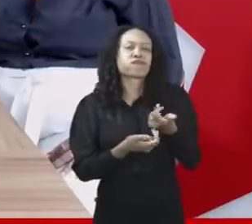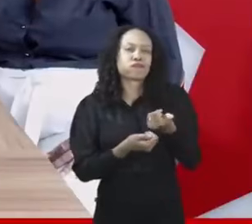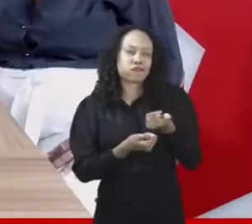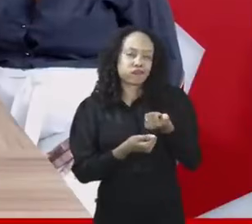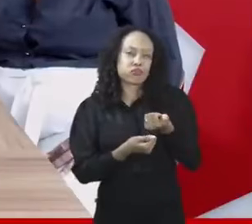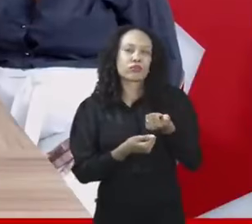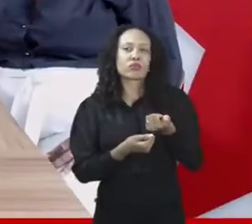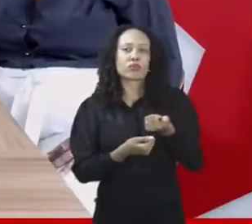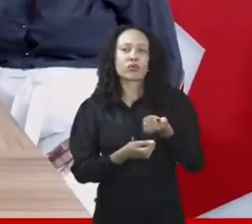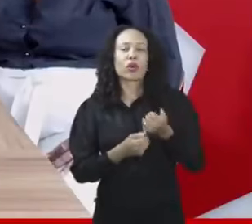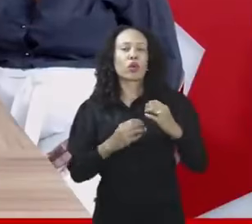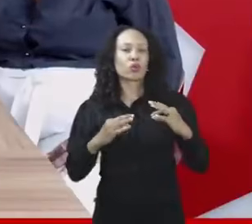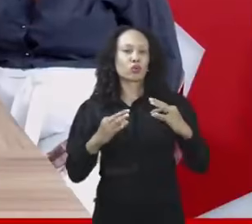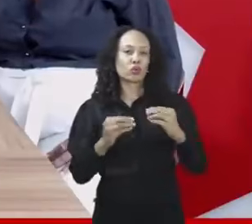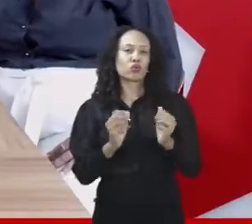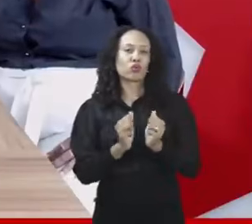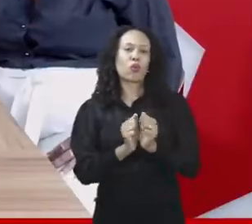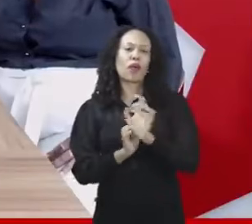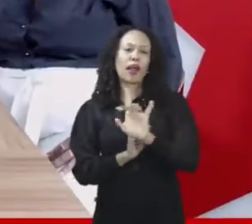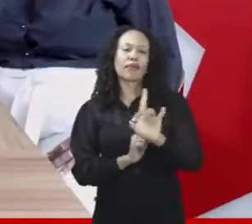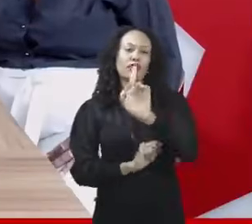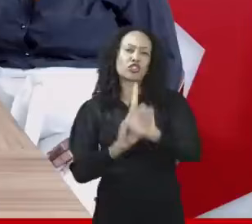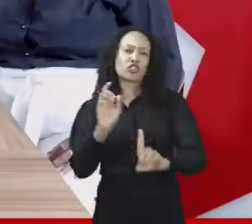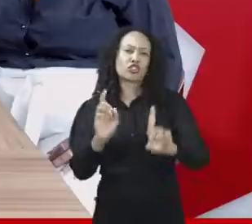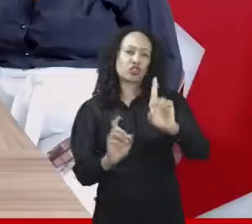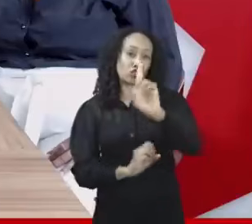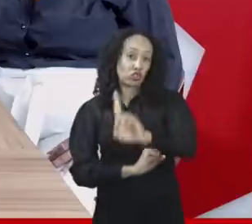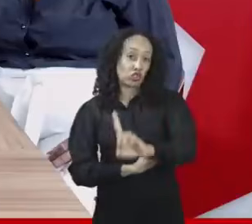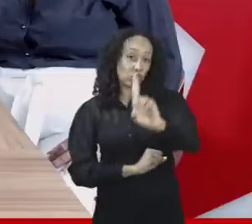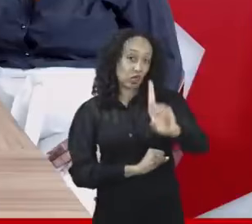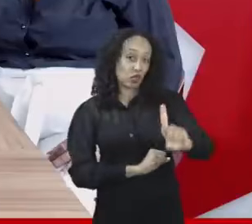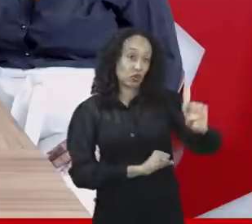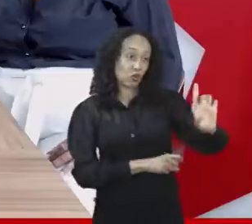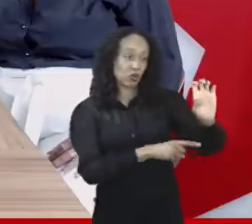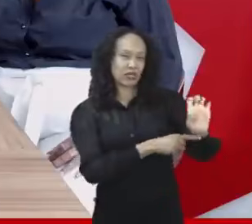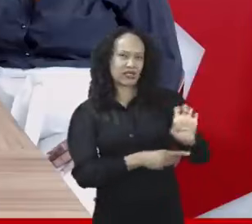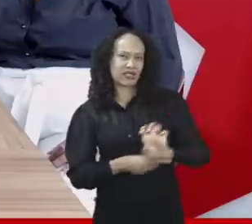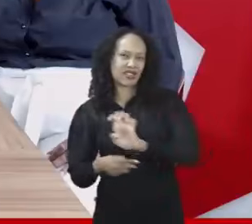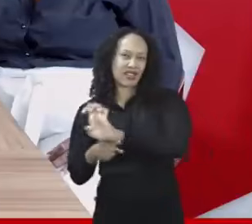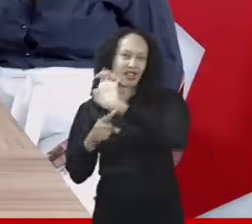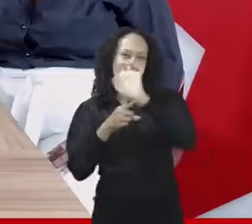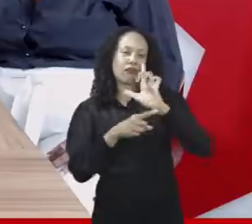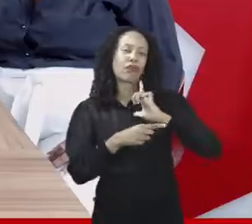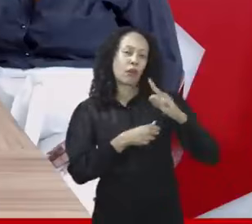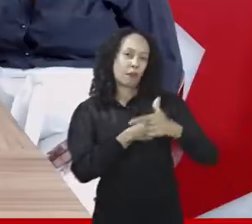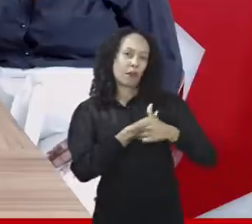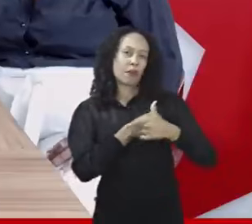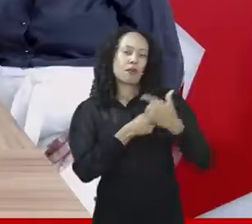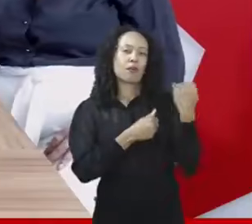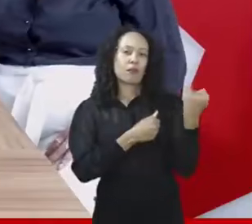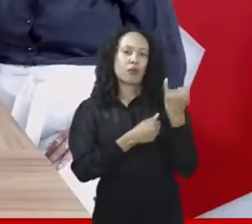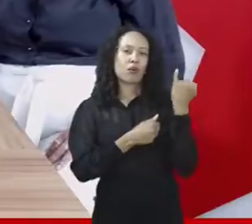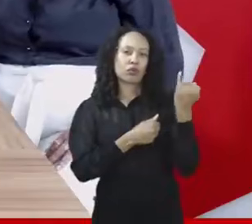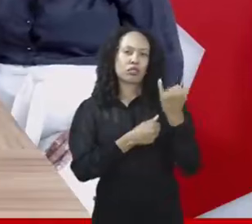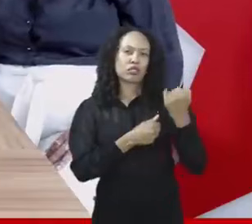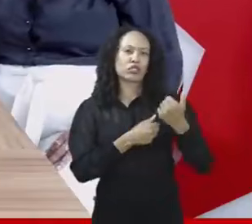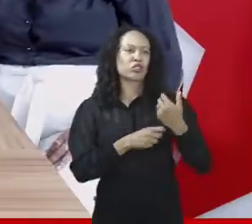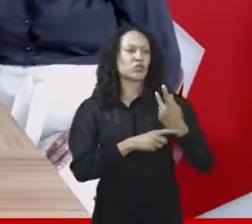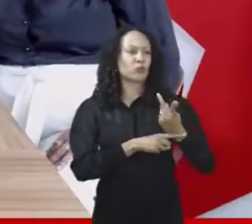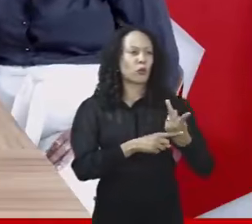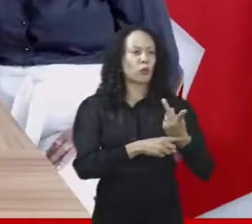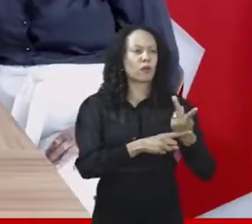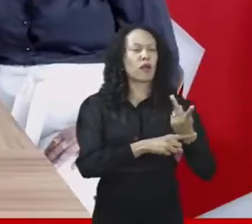todos nós. Claro que cada diretor nosso que está no seu estado teve o papel importante de ir atrás, né, dos